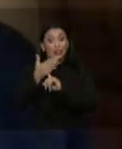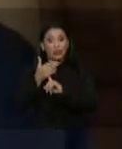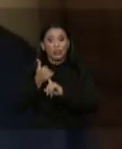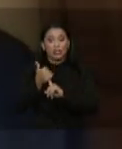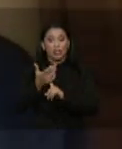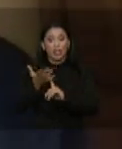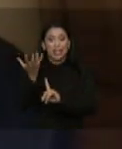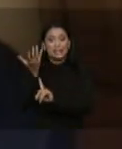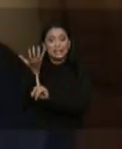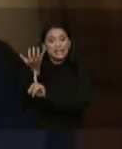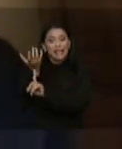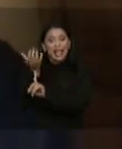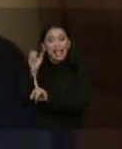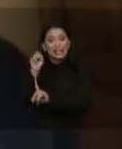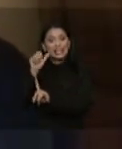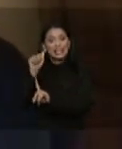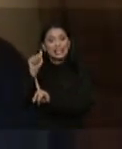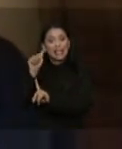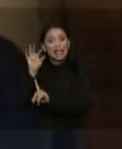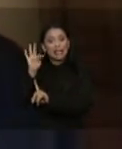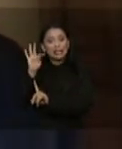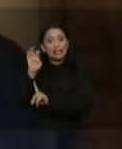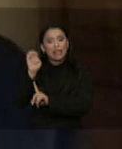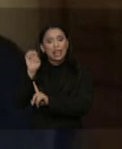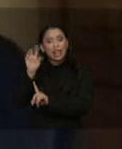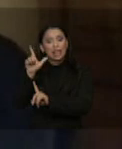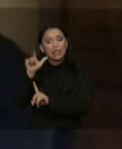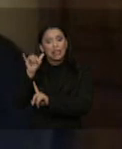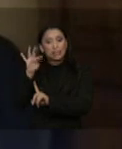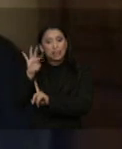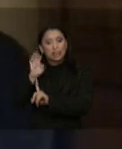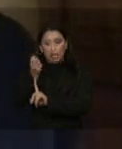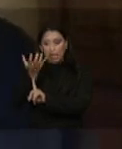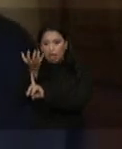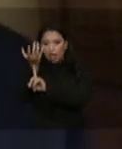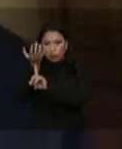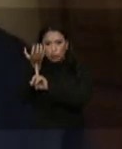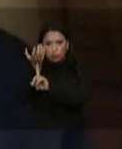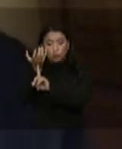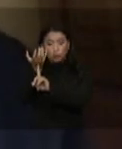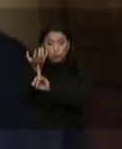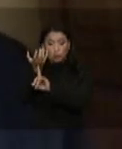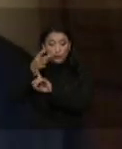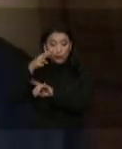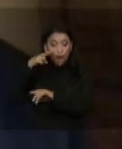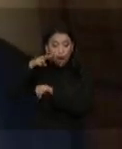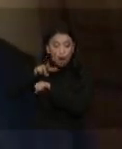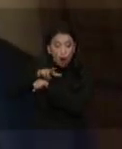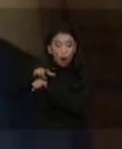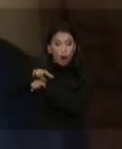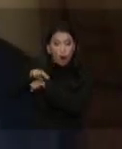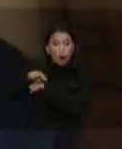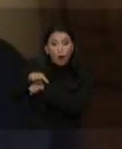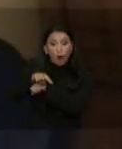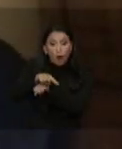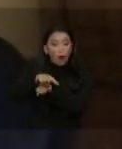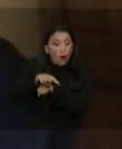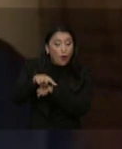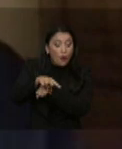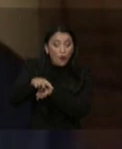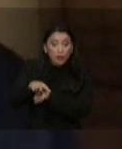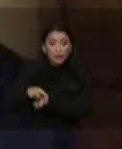exemplo satélites não é de comunicação e pior do que isto do satélites e Espiões então satélites